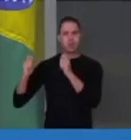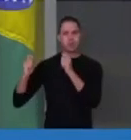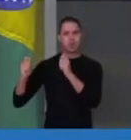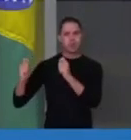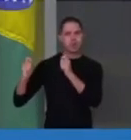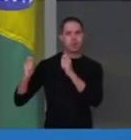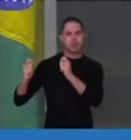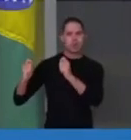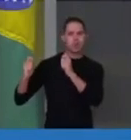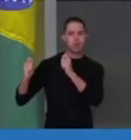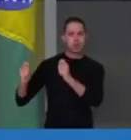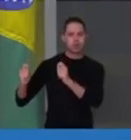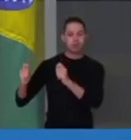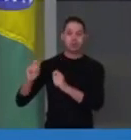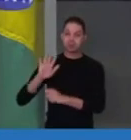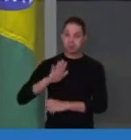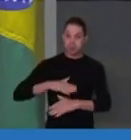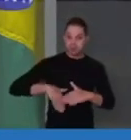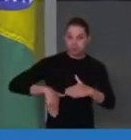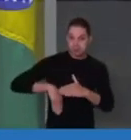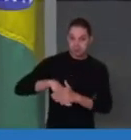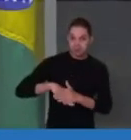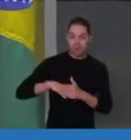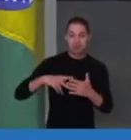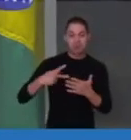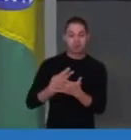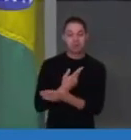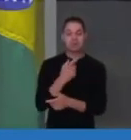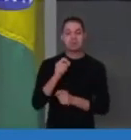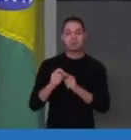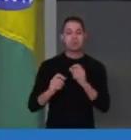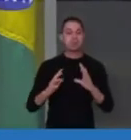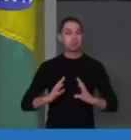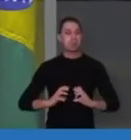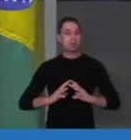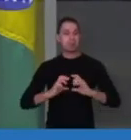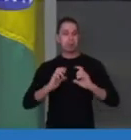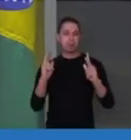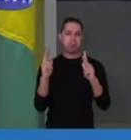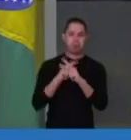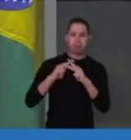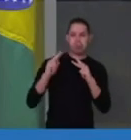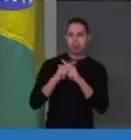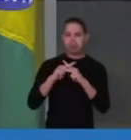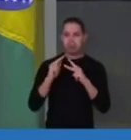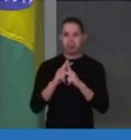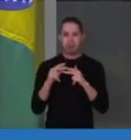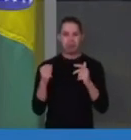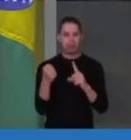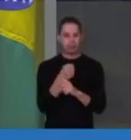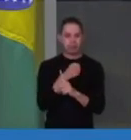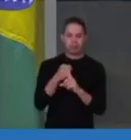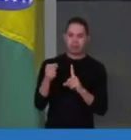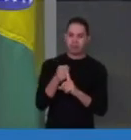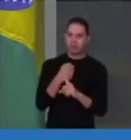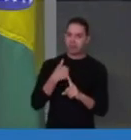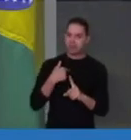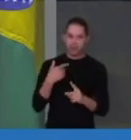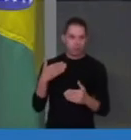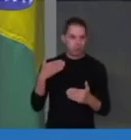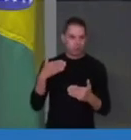vai ficar. No futebol, geralmente isso termina com quebra-quebra. Eu não defendo quebra-quebra na